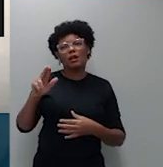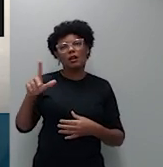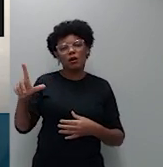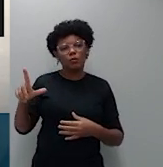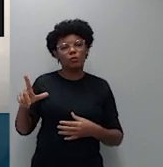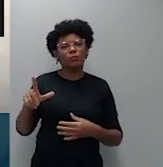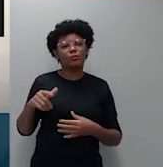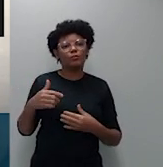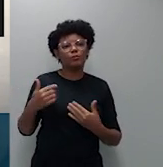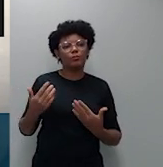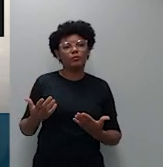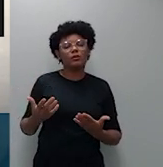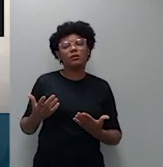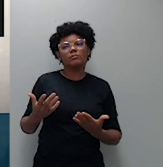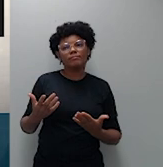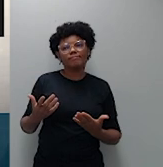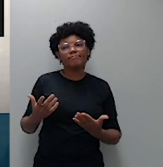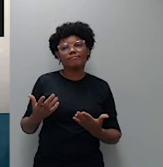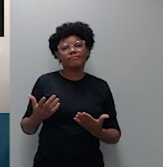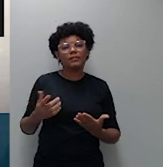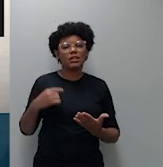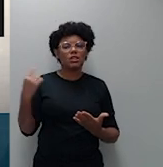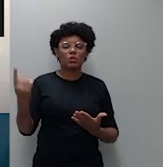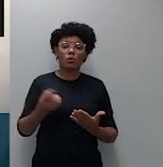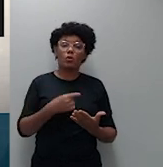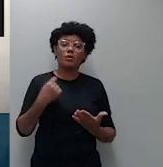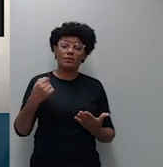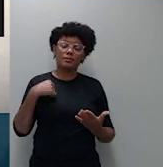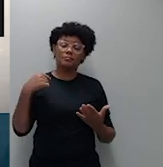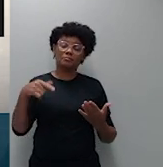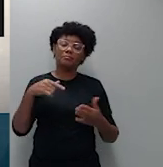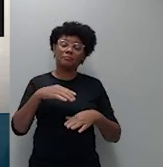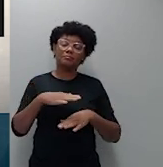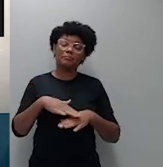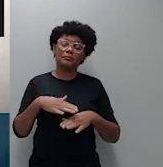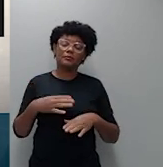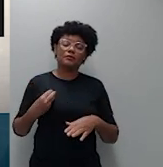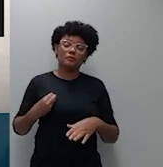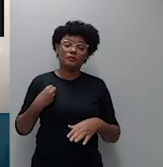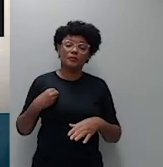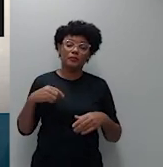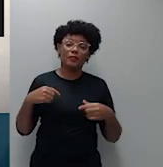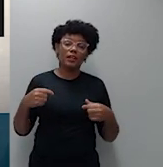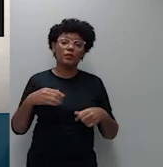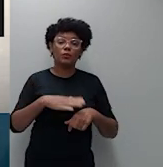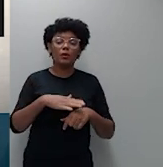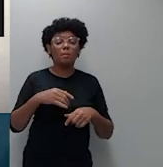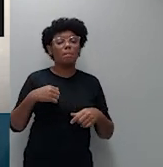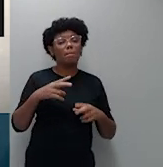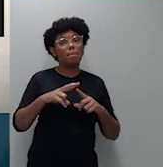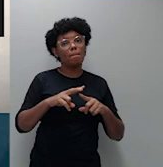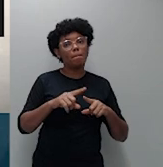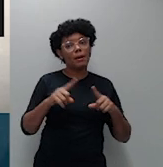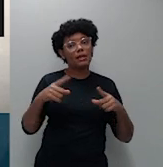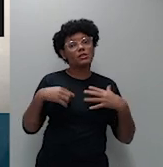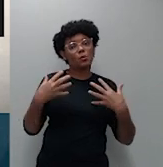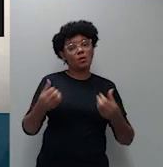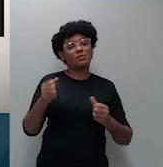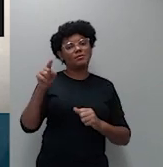o tempo que estamos vivendo né mas eu ainda a interpretação tradicional no resguardo